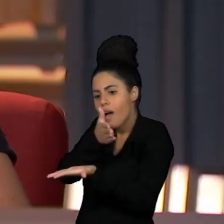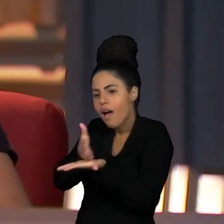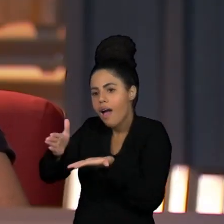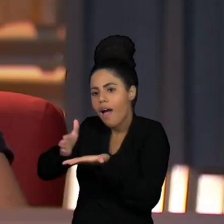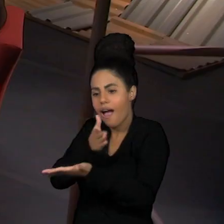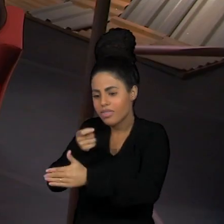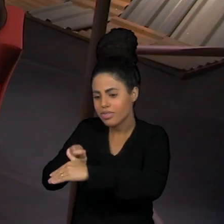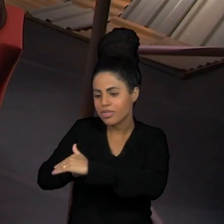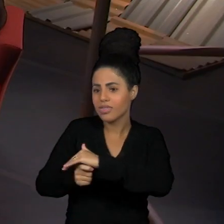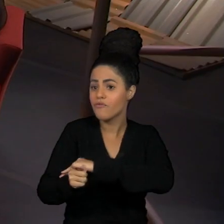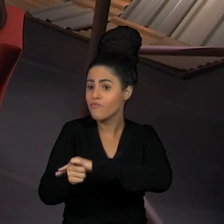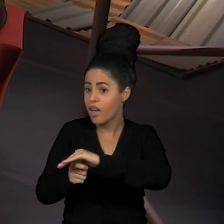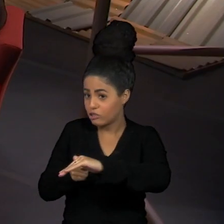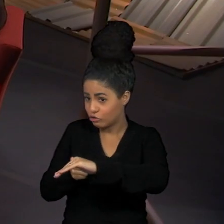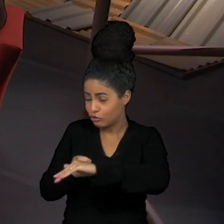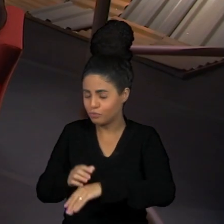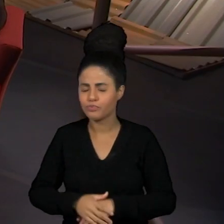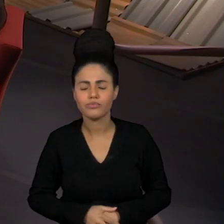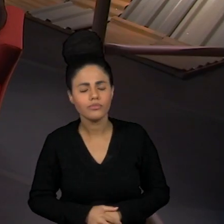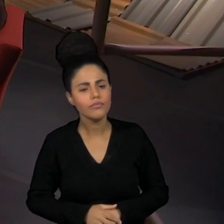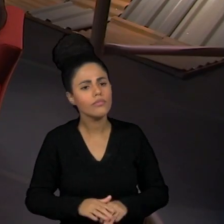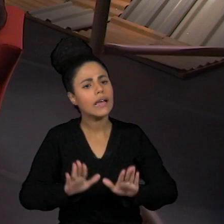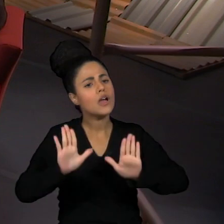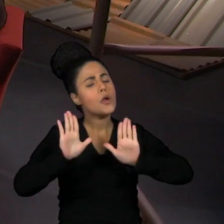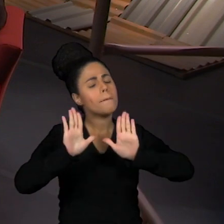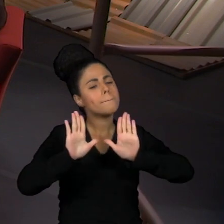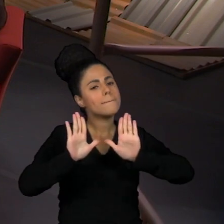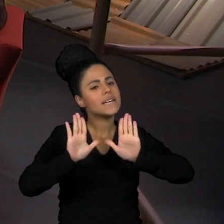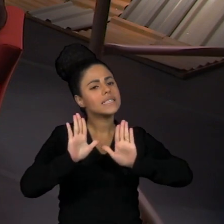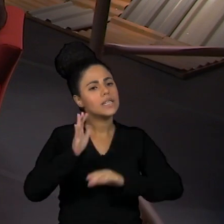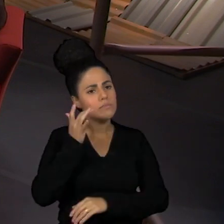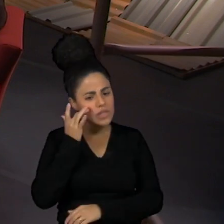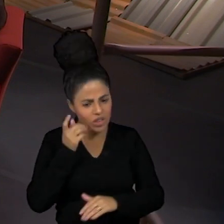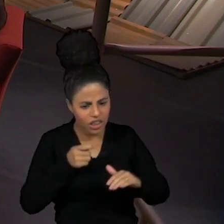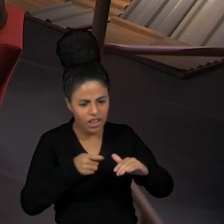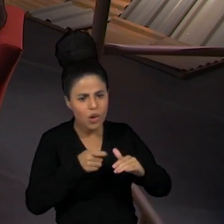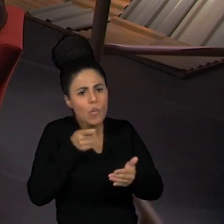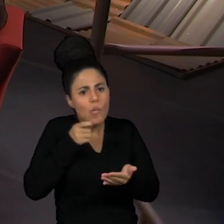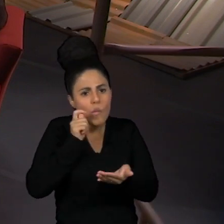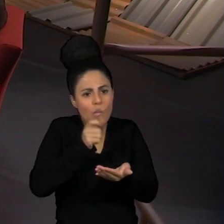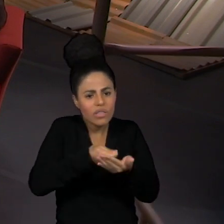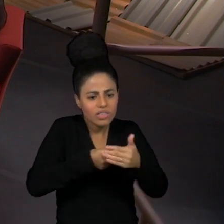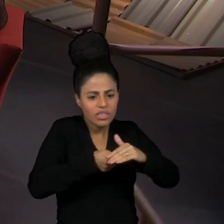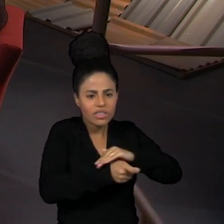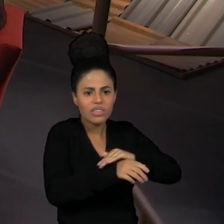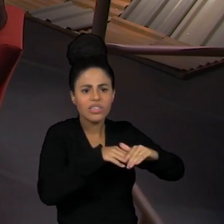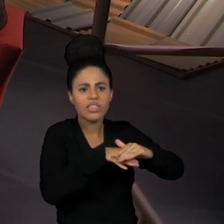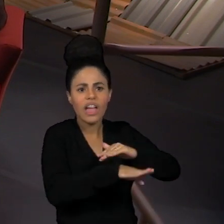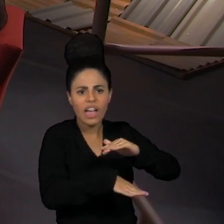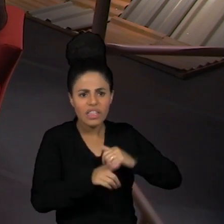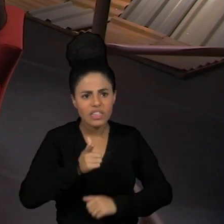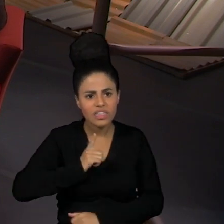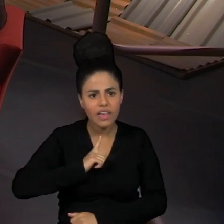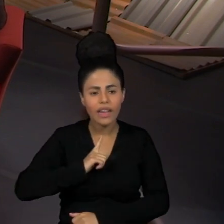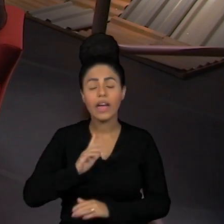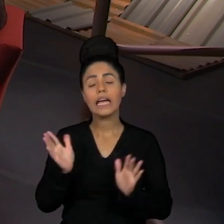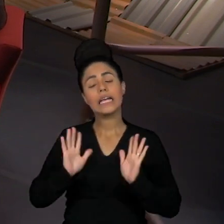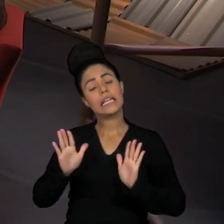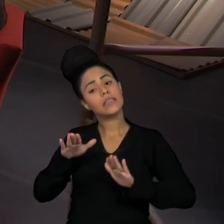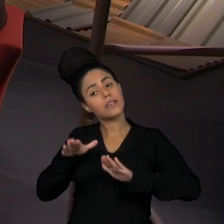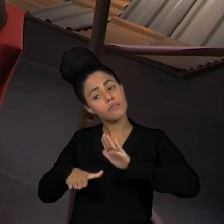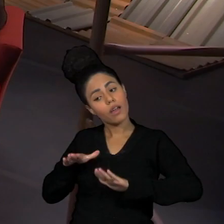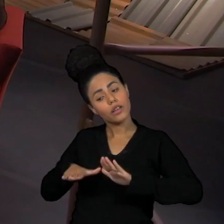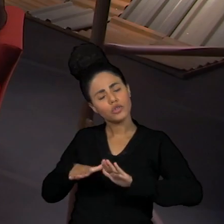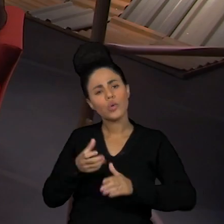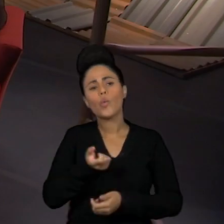para os investimentos. Mas ela tem dinheiro para sobrar no fim do mês? Depende, eu não gosto de generalizar. Quanto que